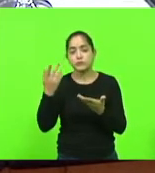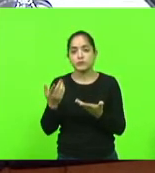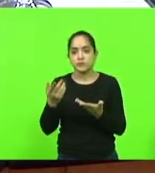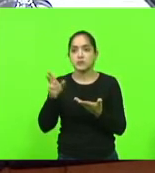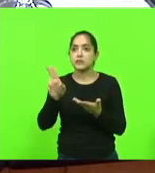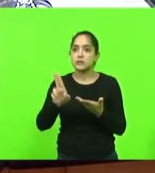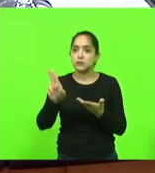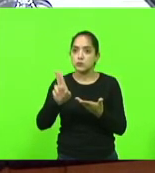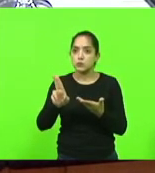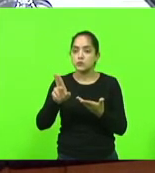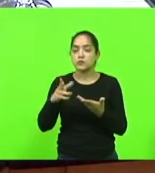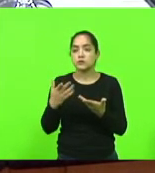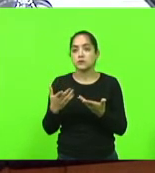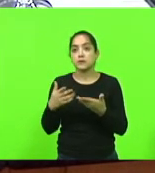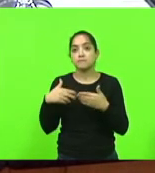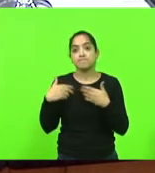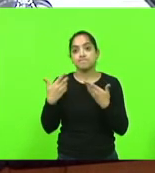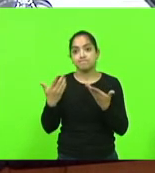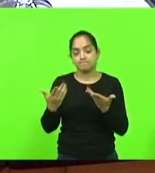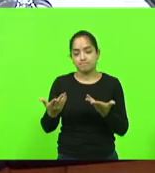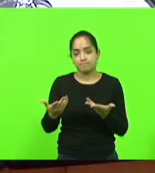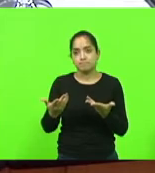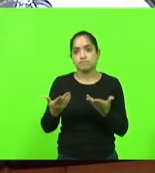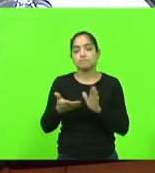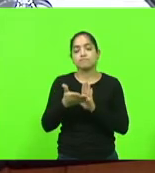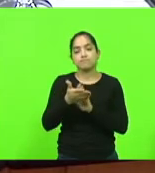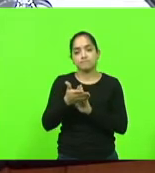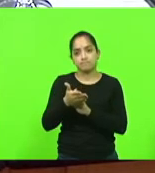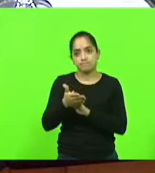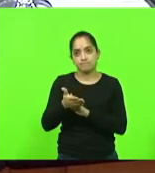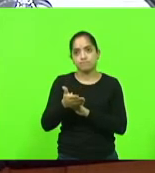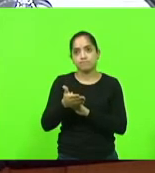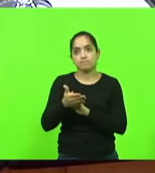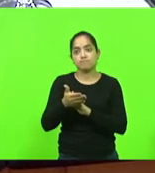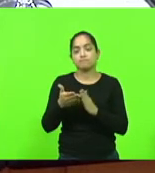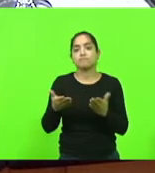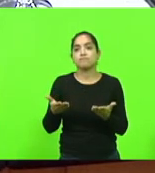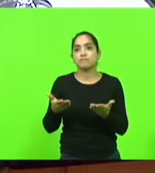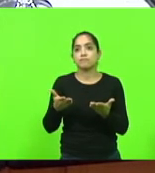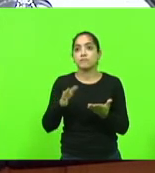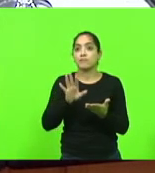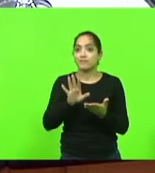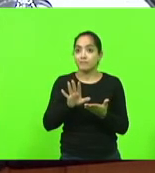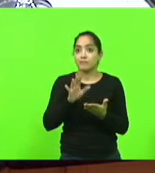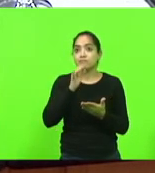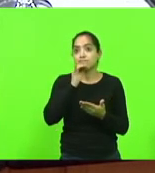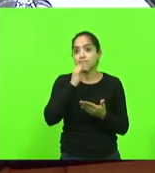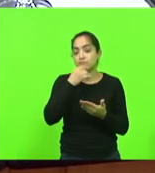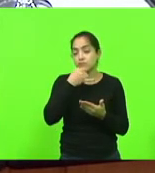né? Então, parabéns ao governador. Agora,